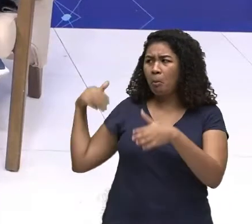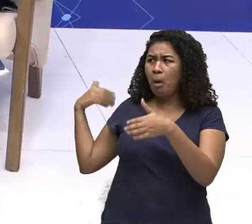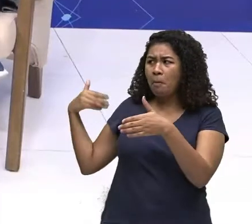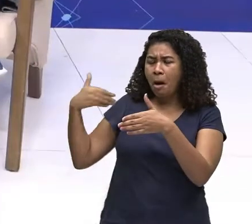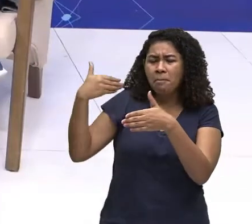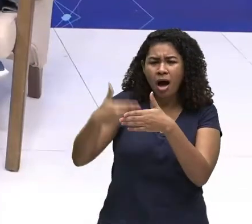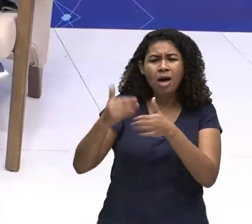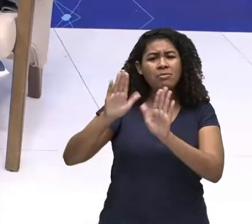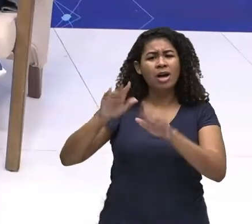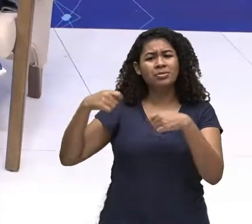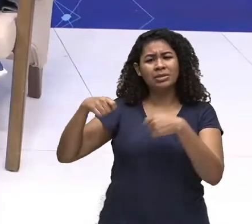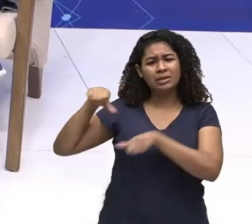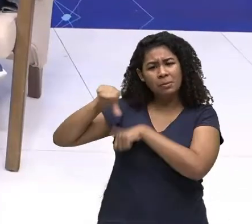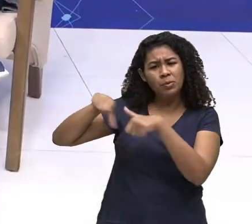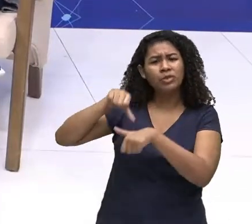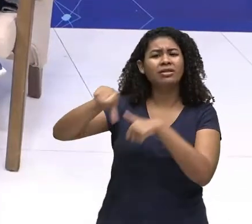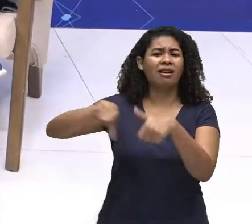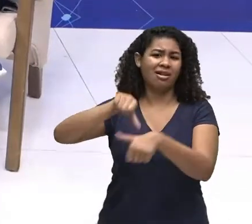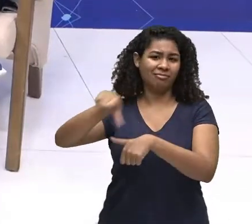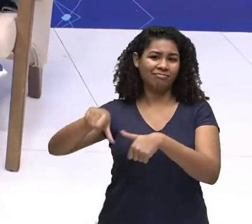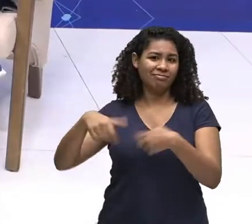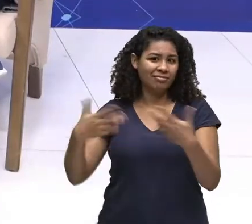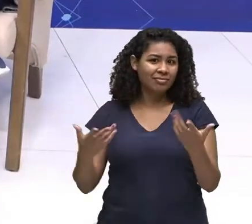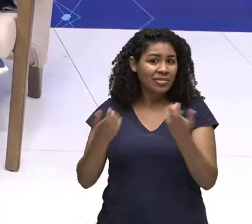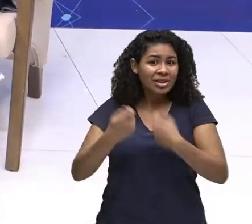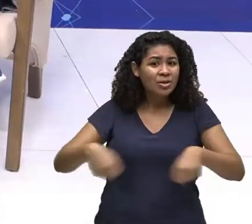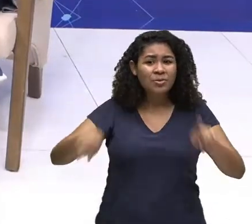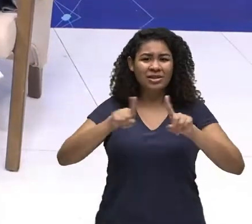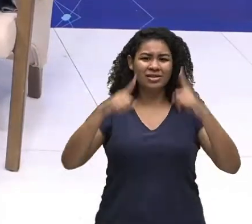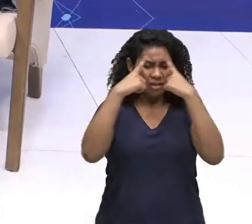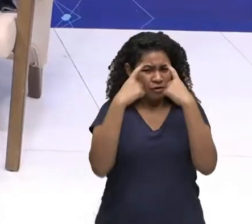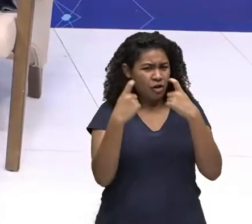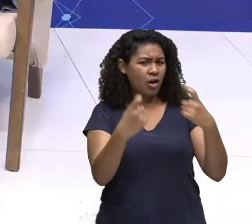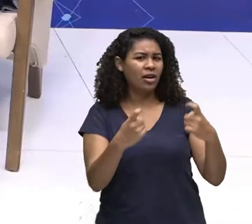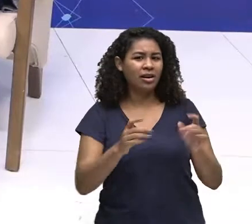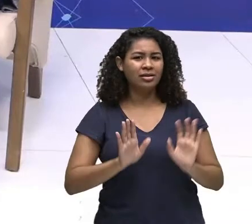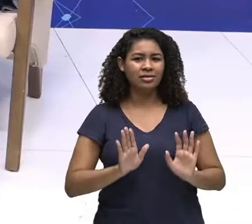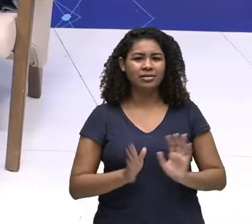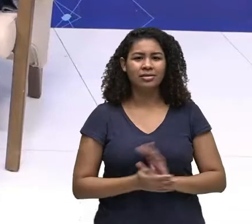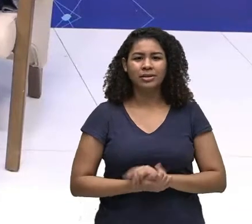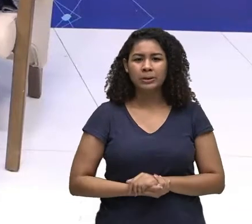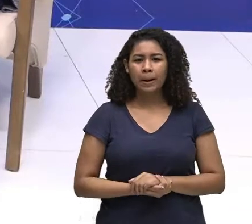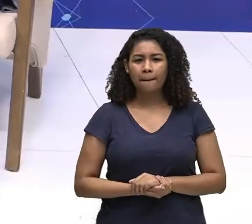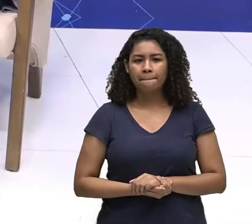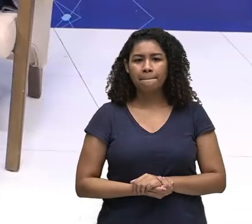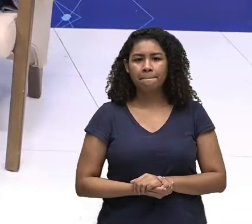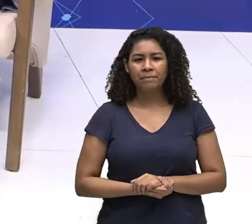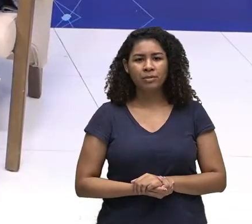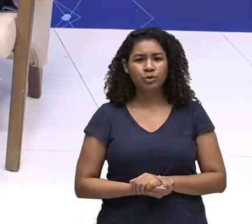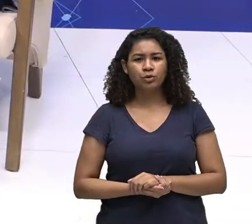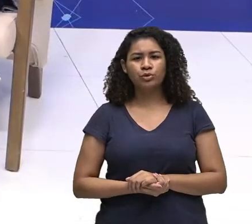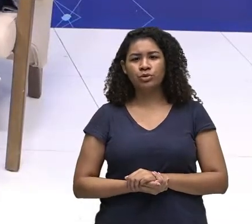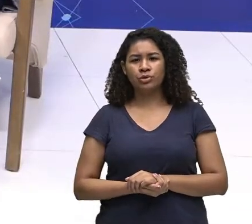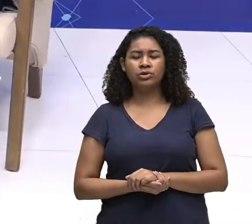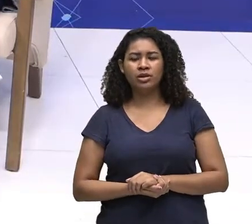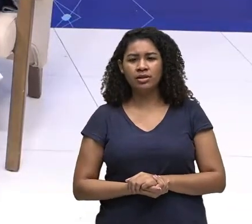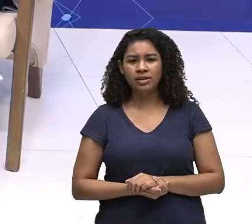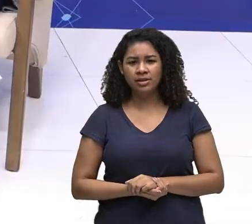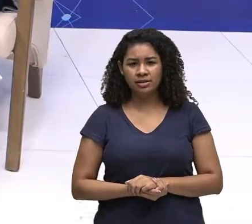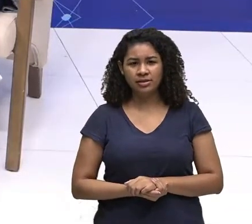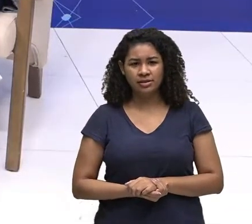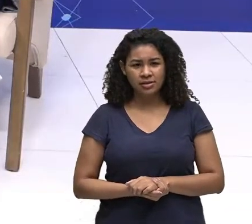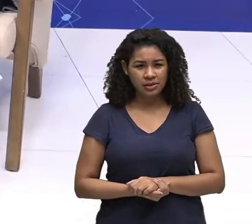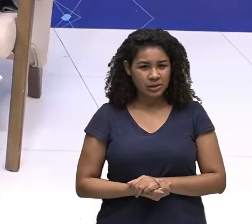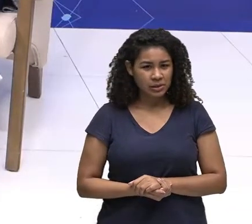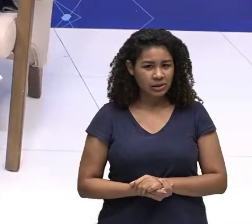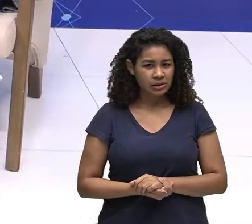da modalidade esportiva, sim, porque se você for analisar, não condiz com o que preconiza o esporte. Não. Inclusive, na remontagem